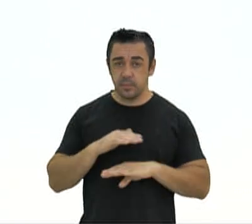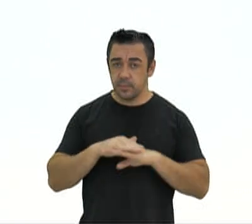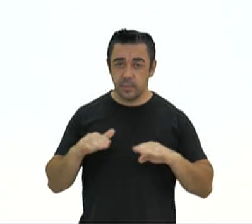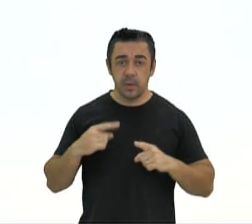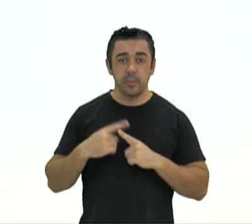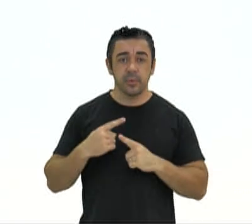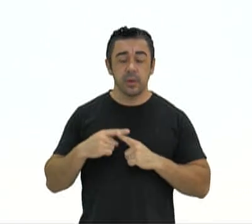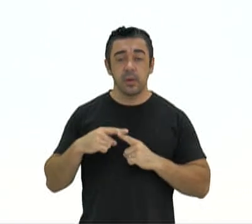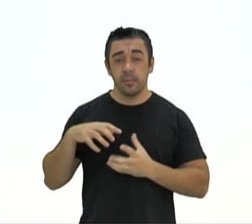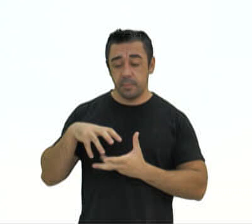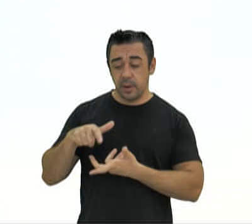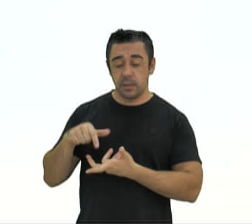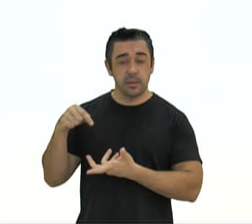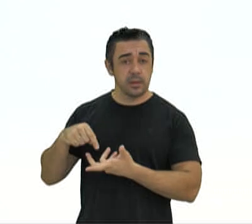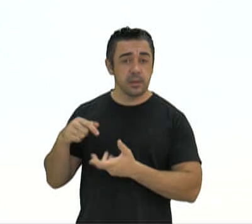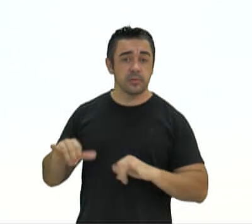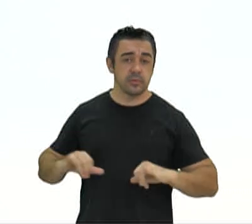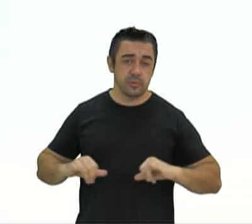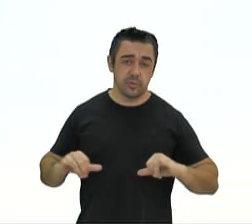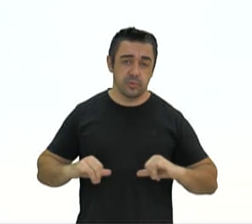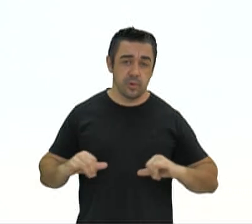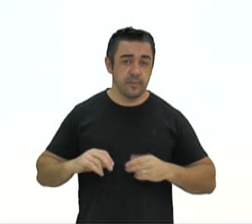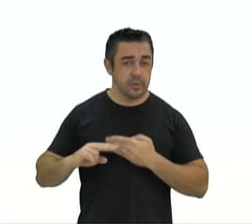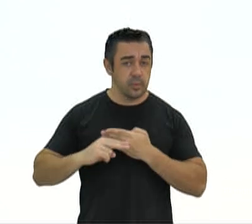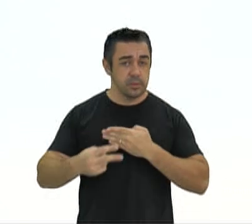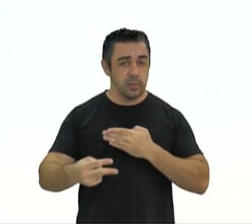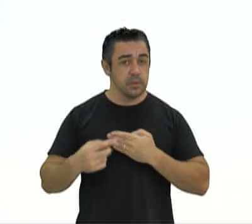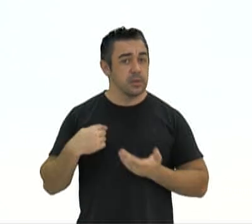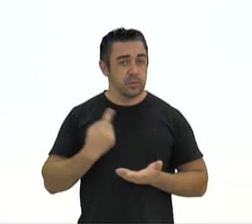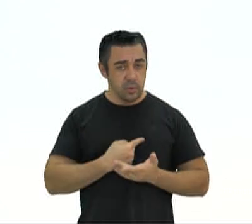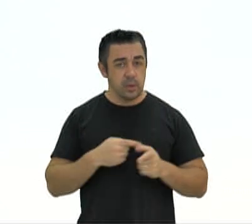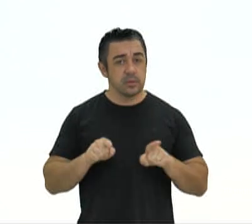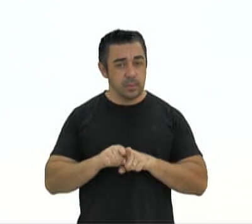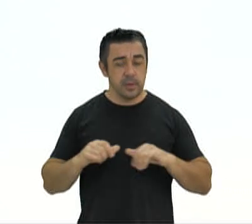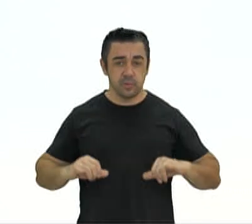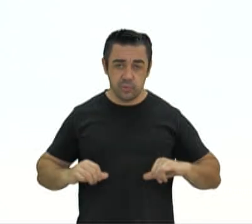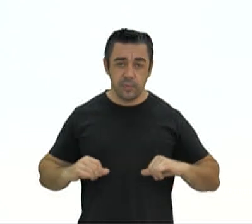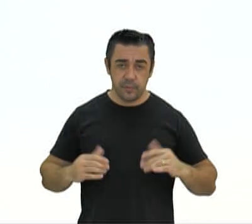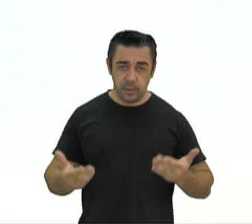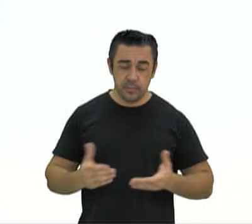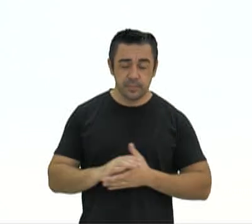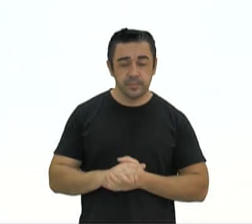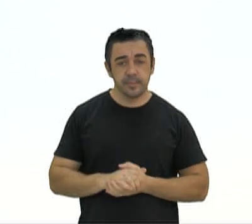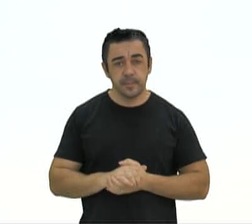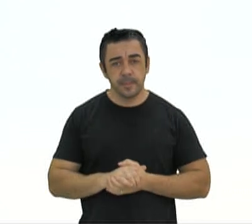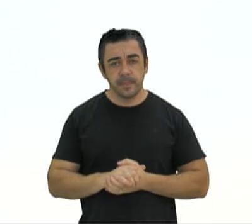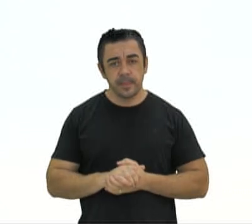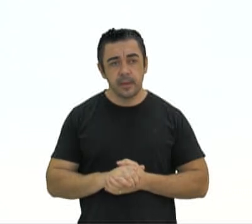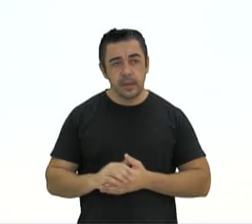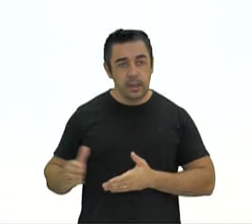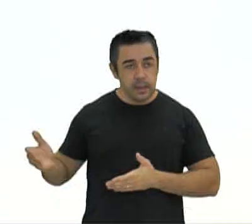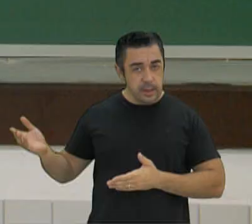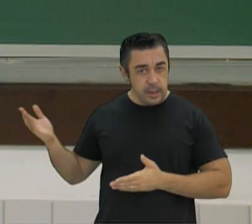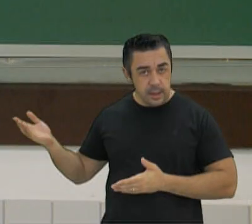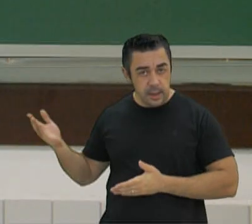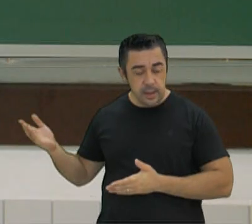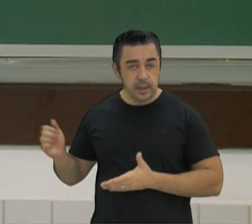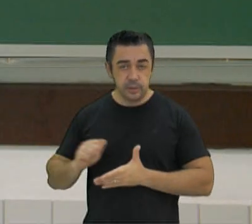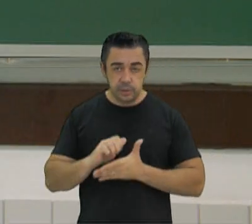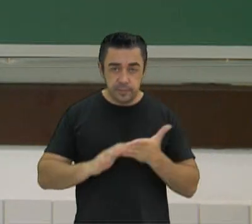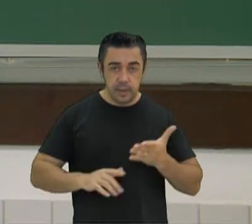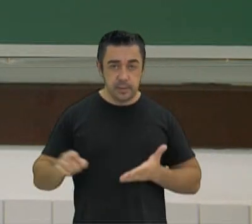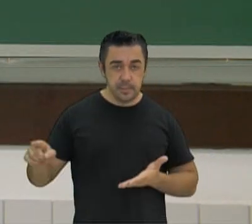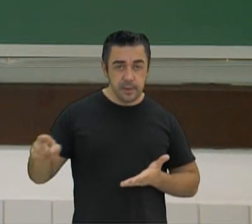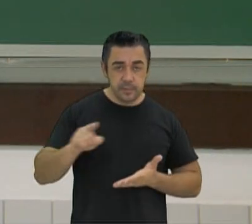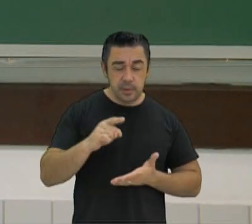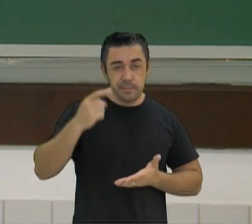planeta Terra é que sofre com essas consequências, a gente mesmo acaba sofrendo com essas consequências, certo? Então eu trouxe esse exercício para